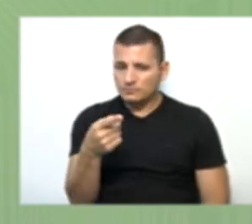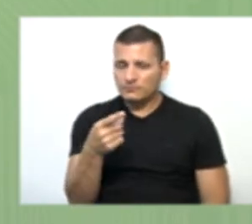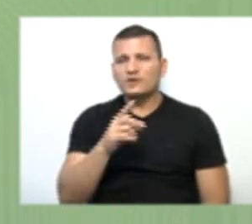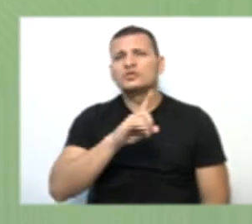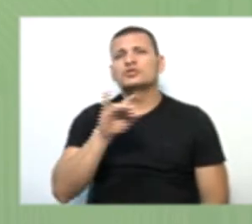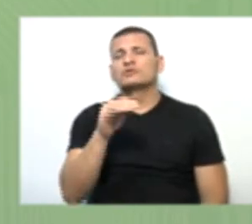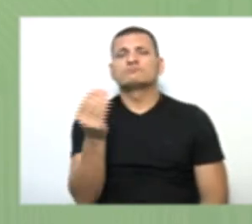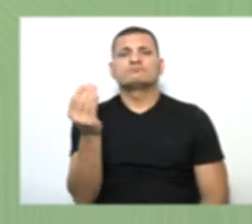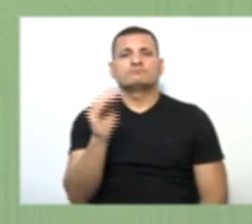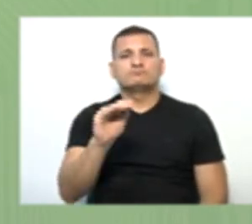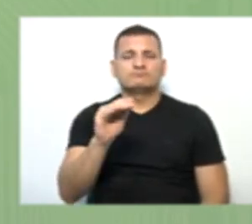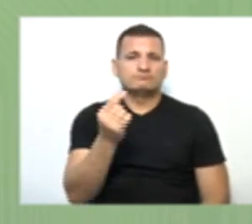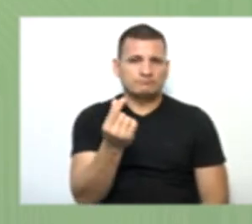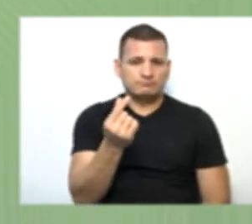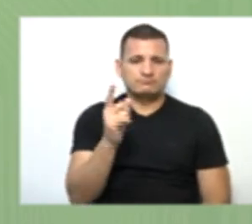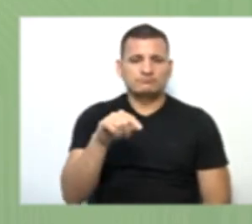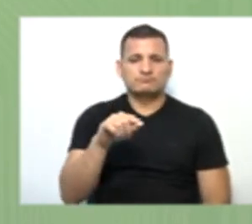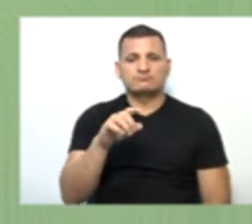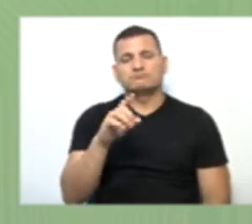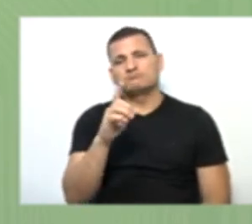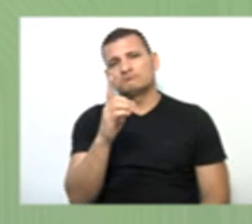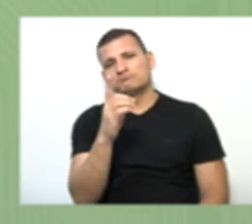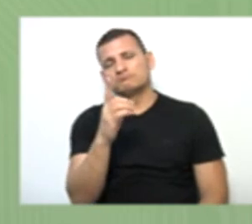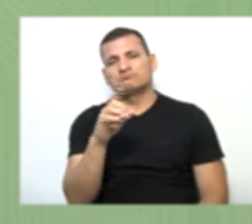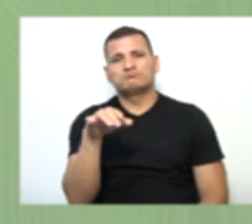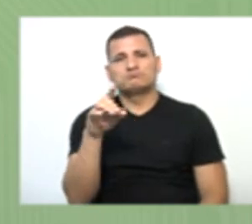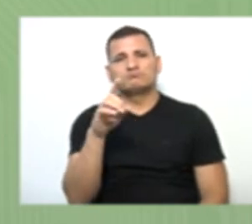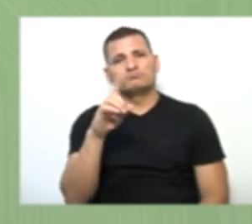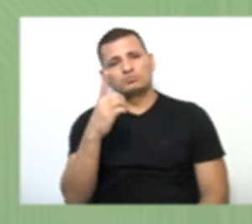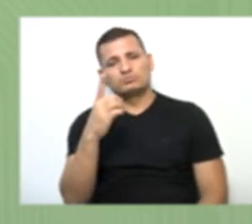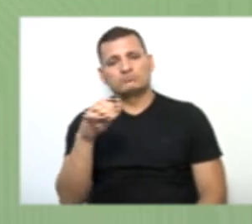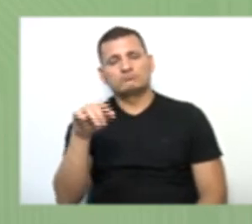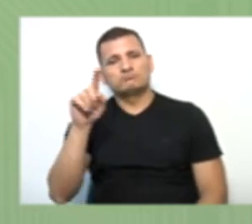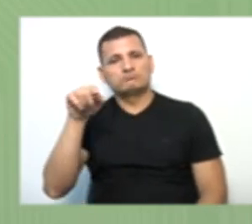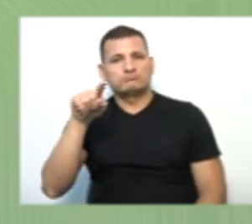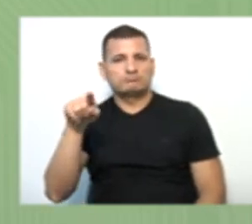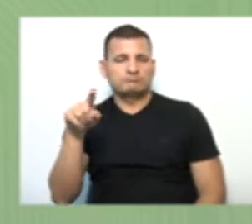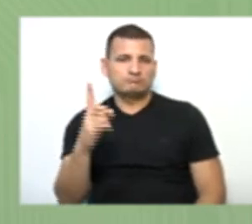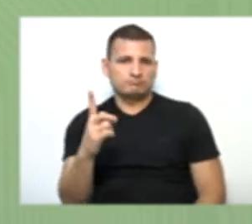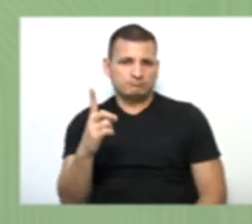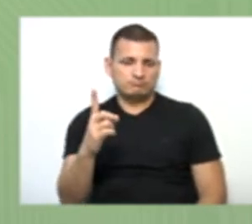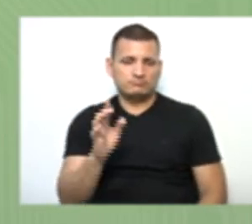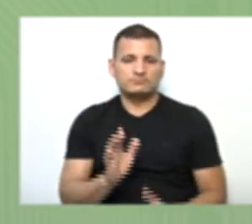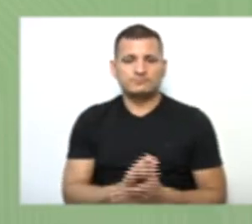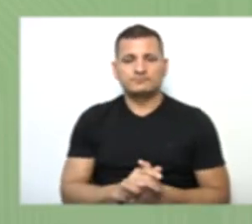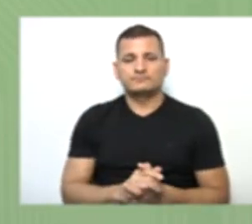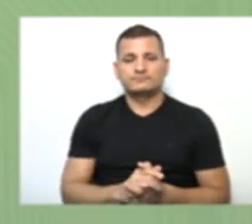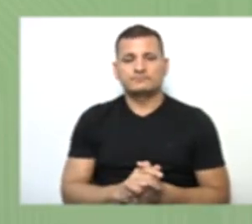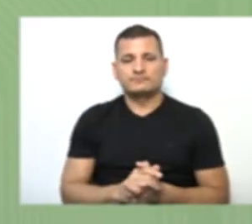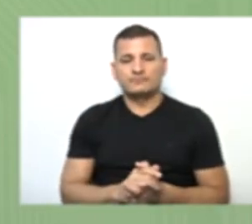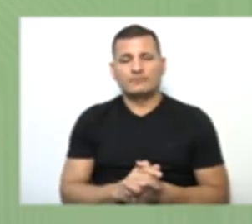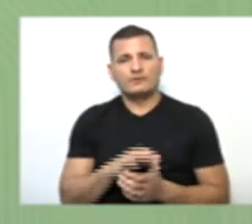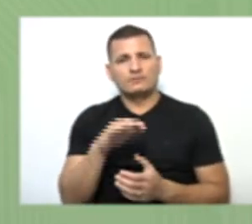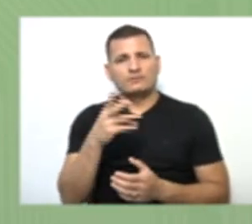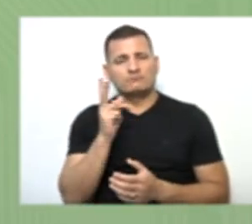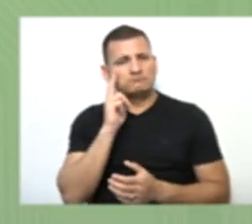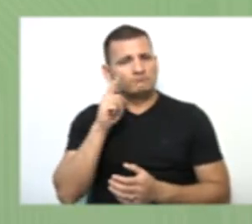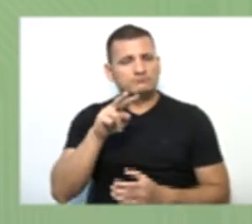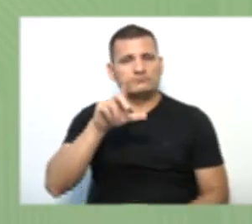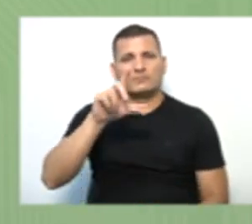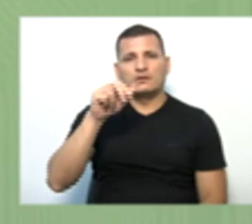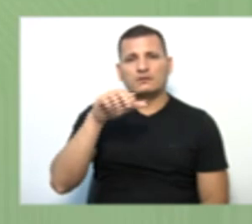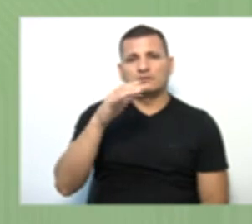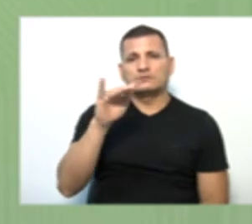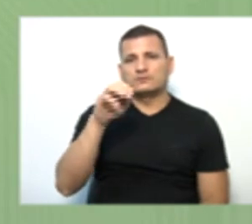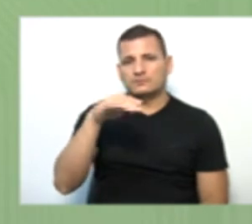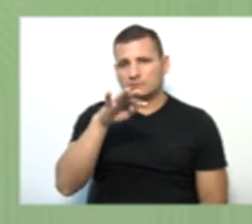1/1, X1 é só um exemplo, né? Então, o que é essa primeira fórmula? Quando a gente vê lá, lançamento, olha,